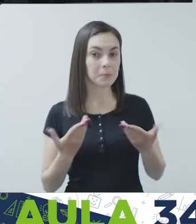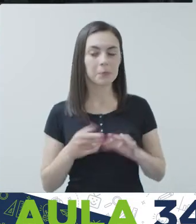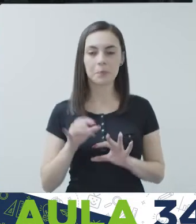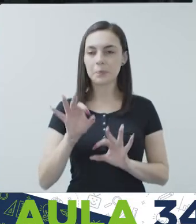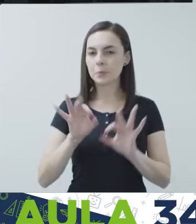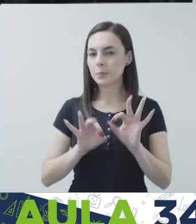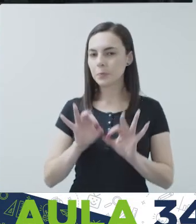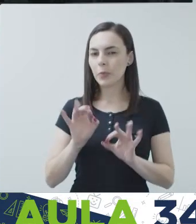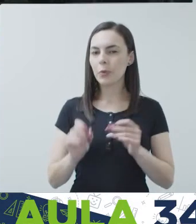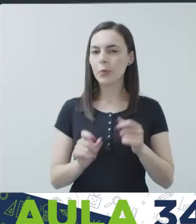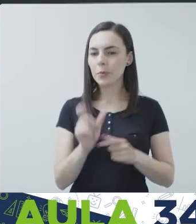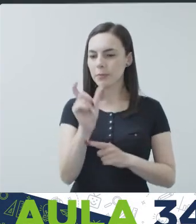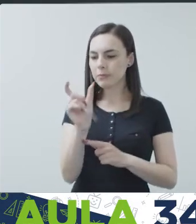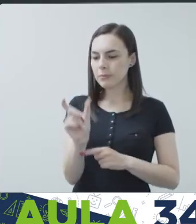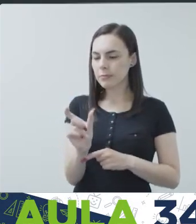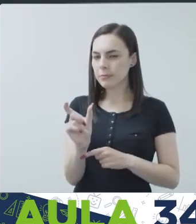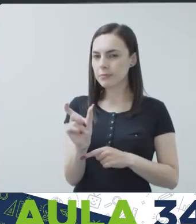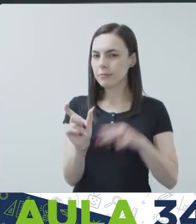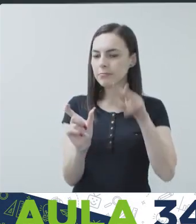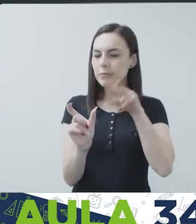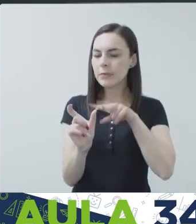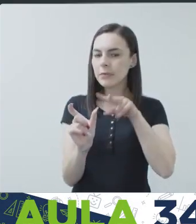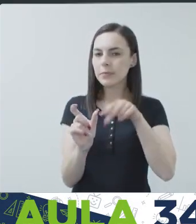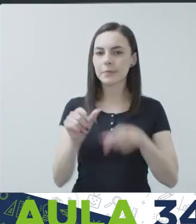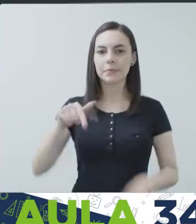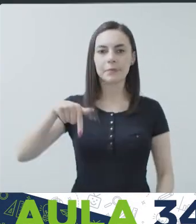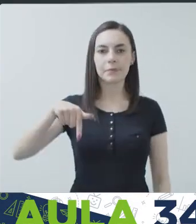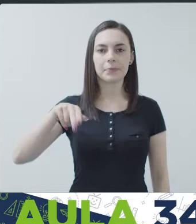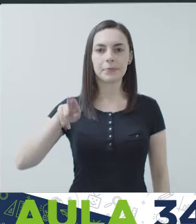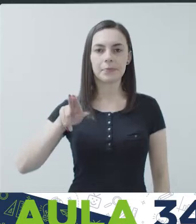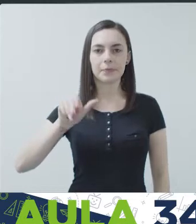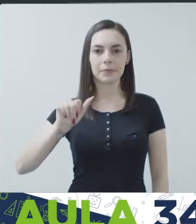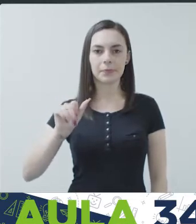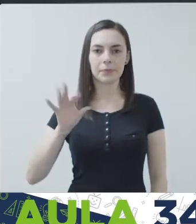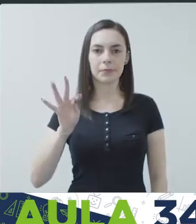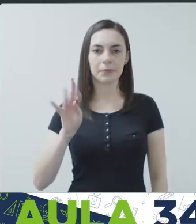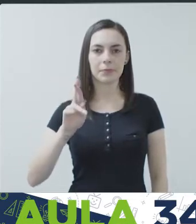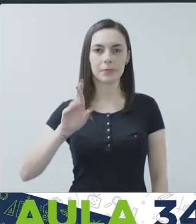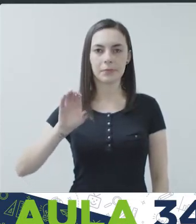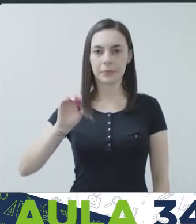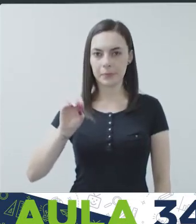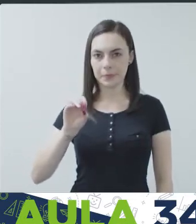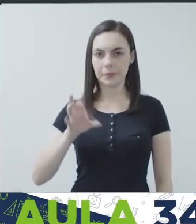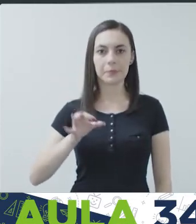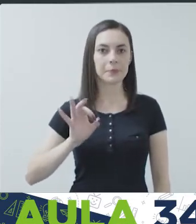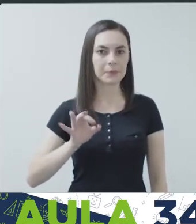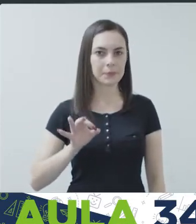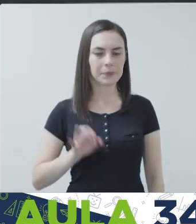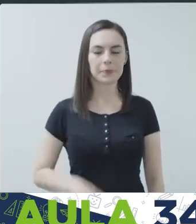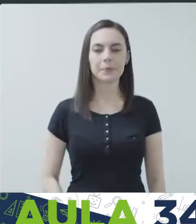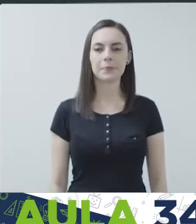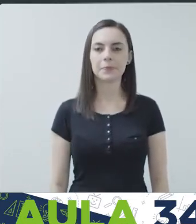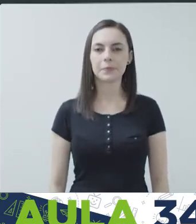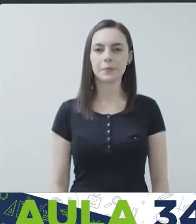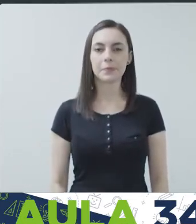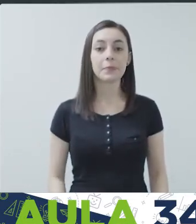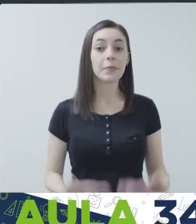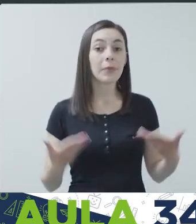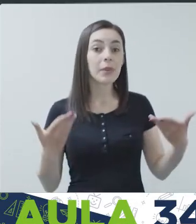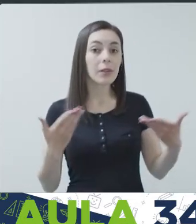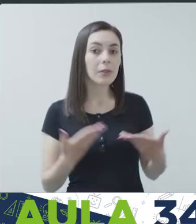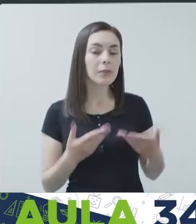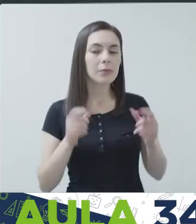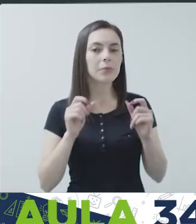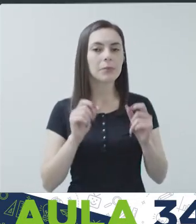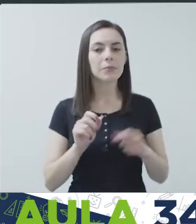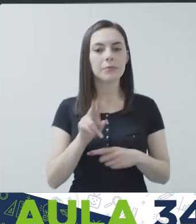também como é que a gente lê. Número 4. Certo? E estamos completando